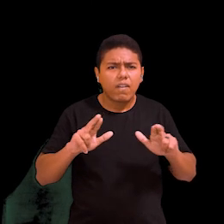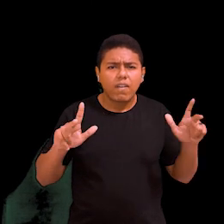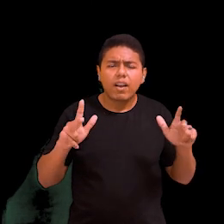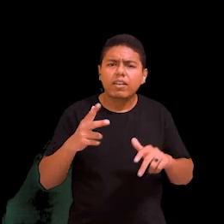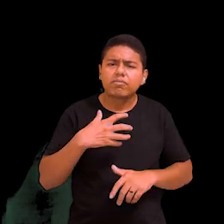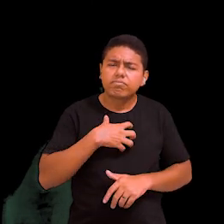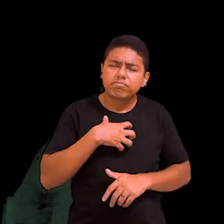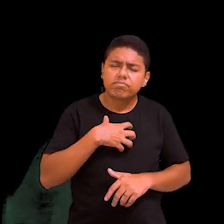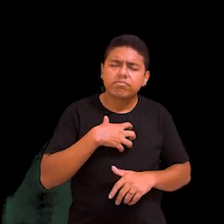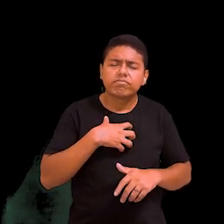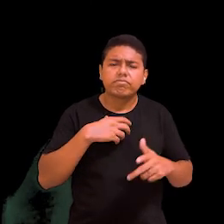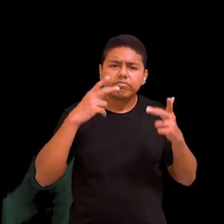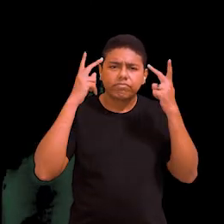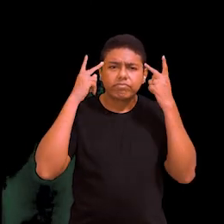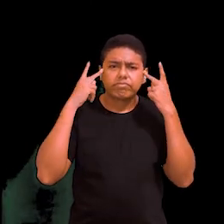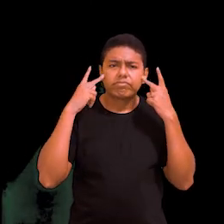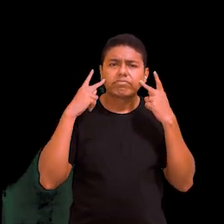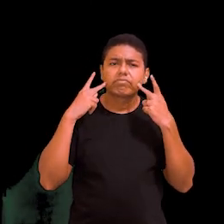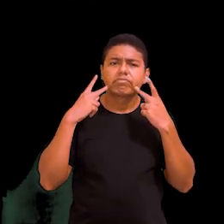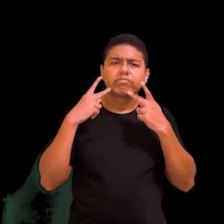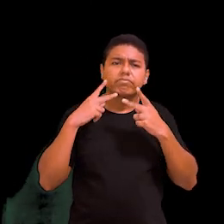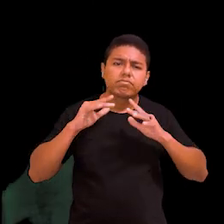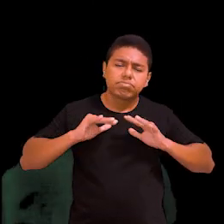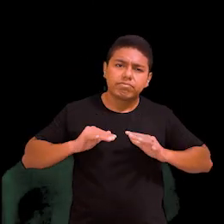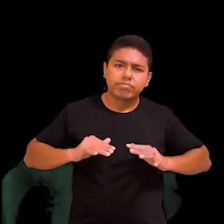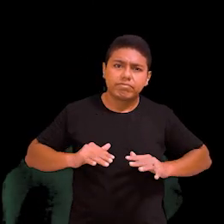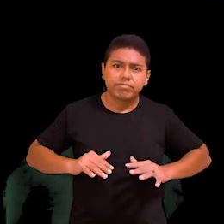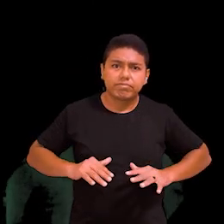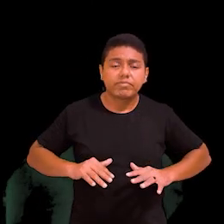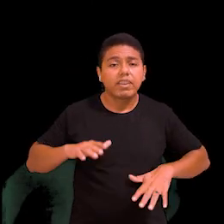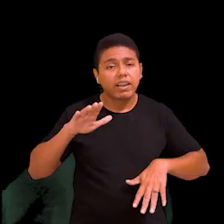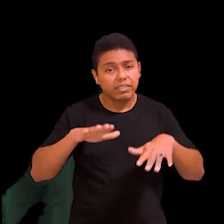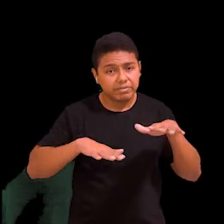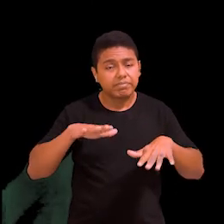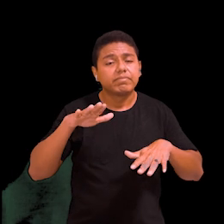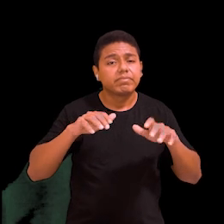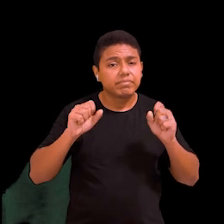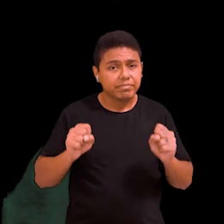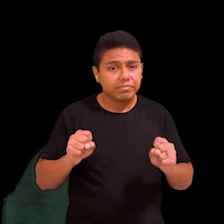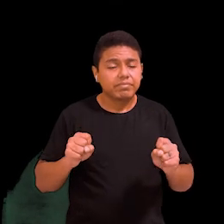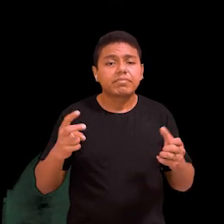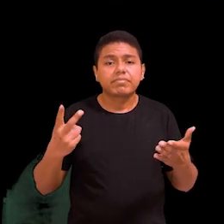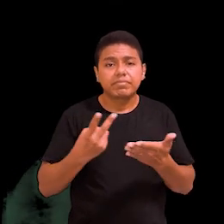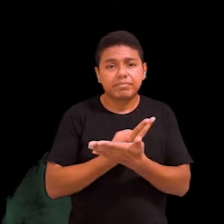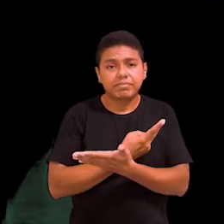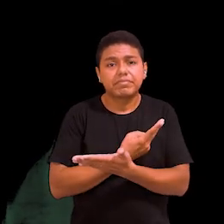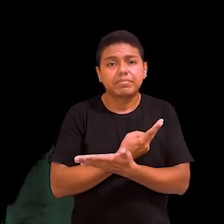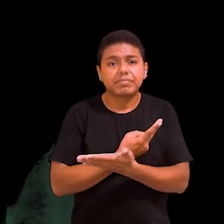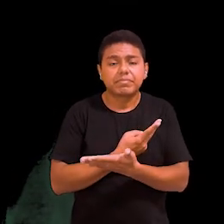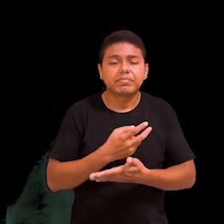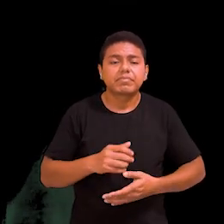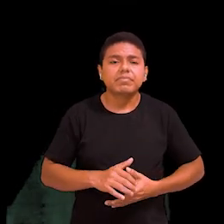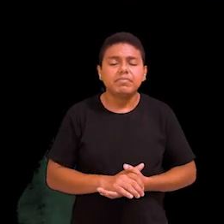com a realidade vivida. Então, em algumas ocasiões, o próprio parto não foi o